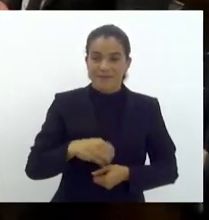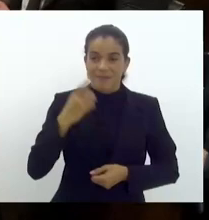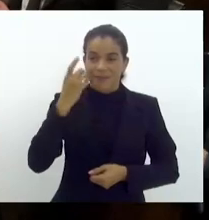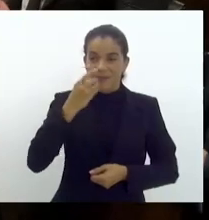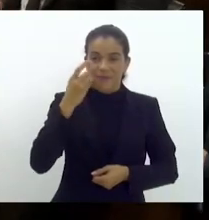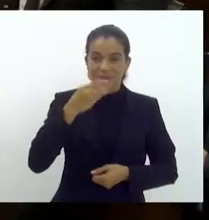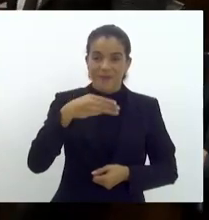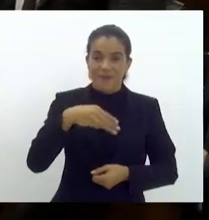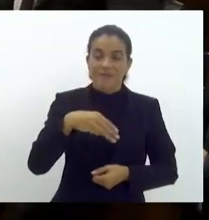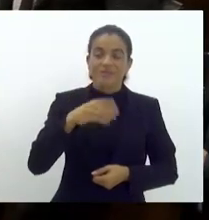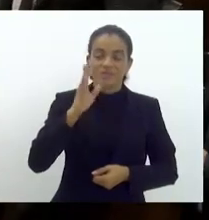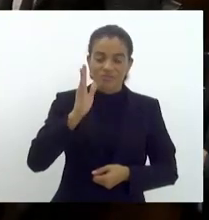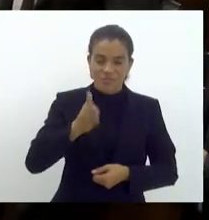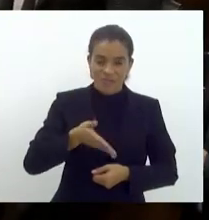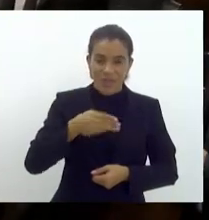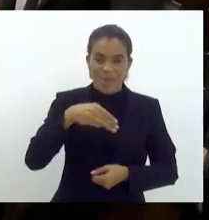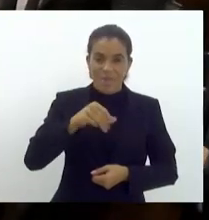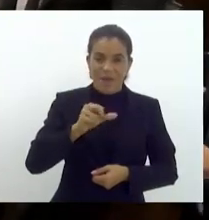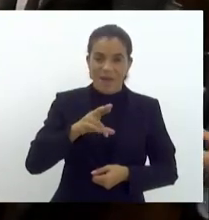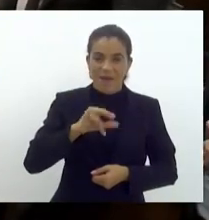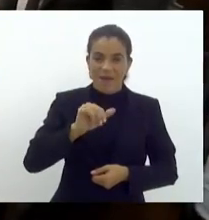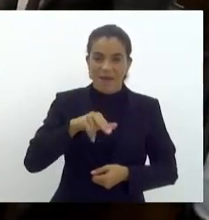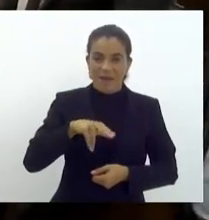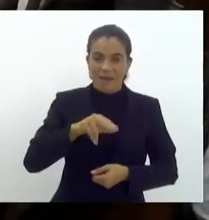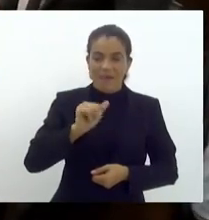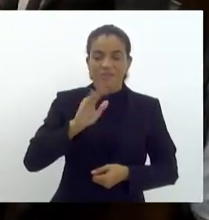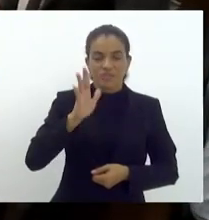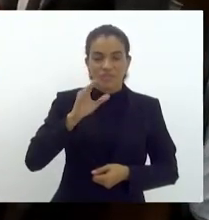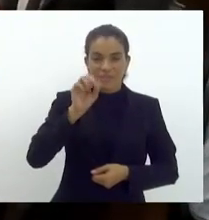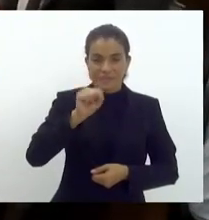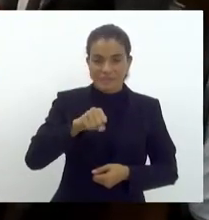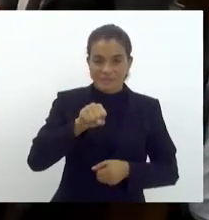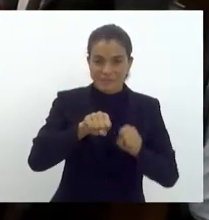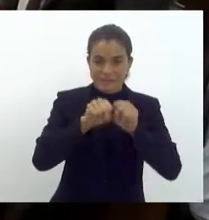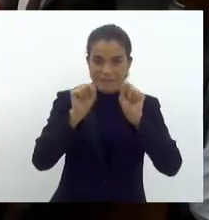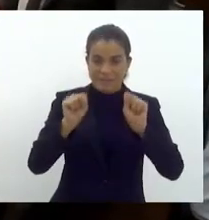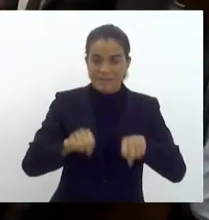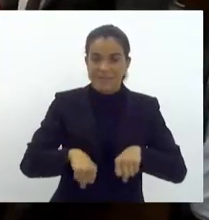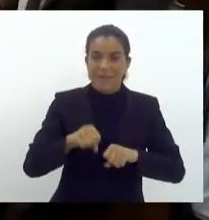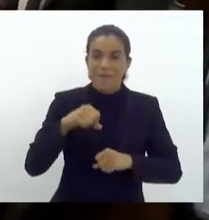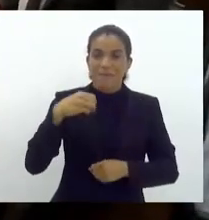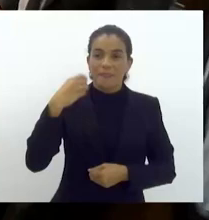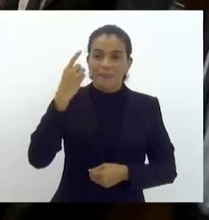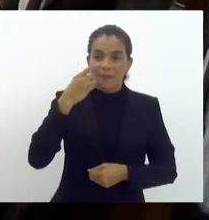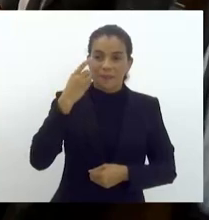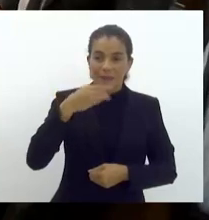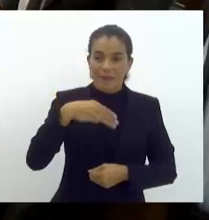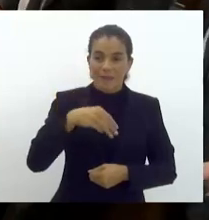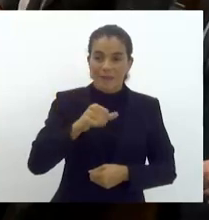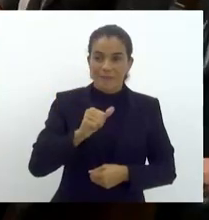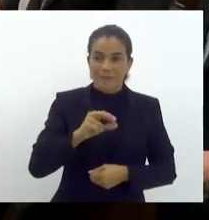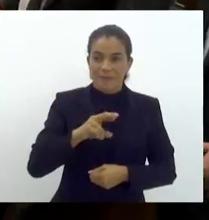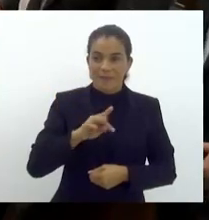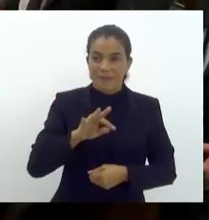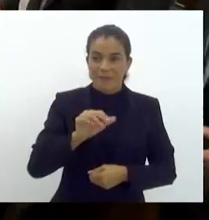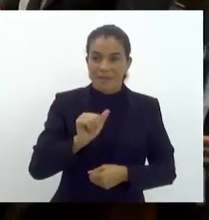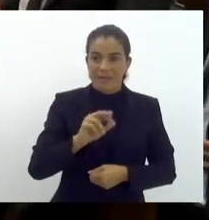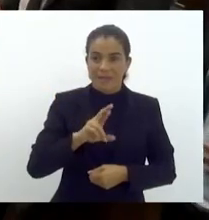do MST também já deu sim no sistema deputada Marta Rocha